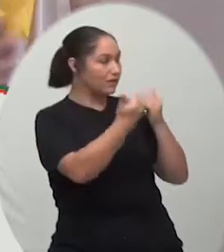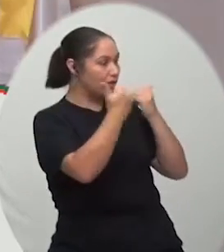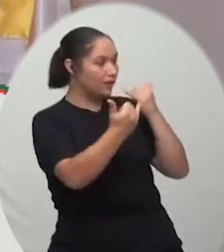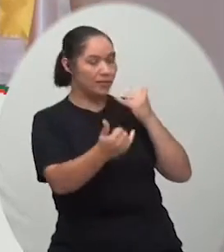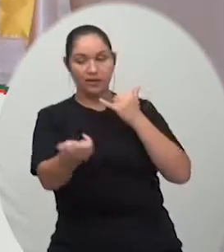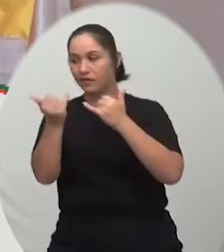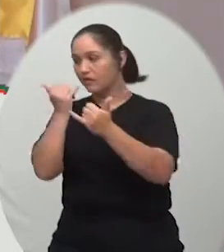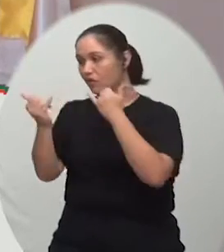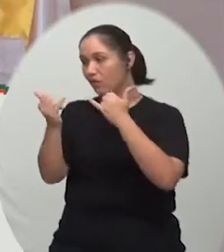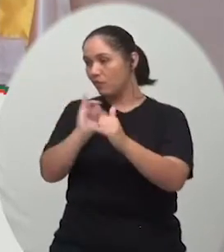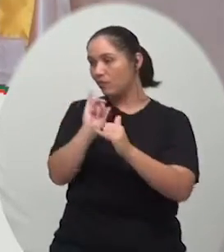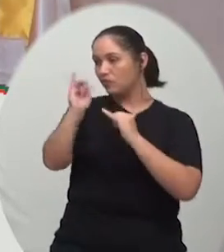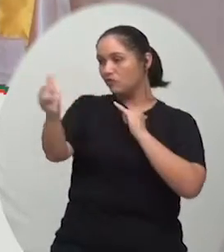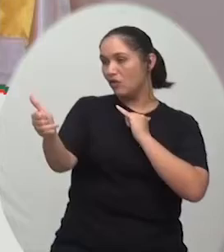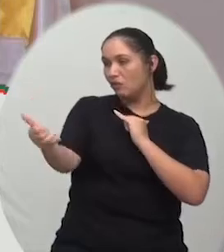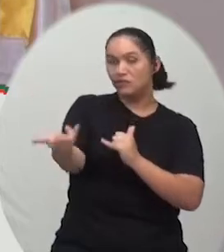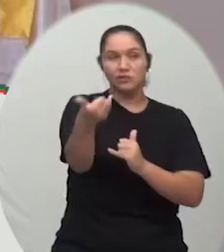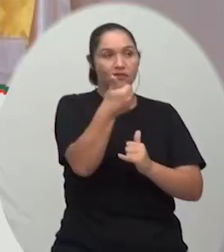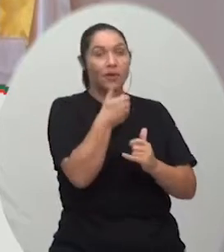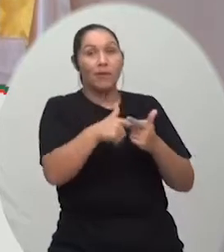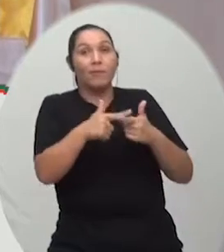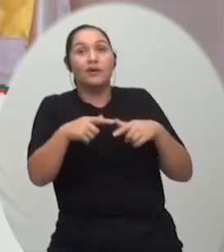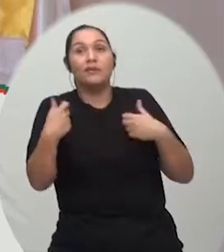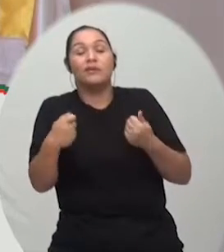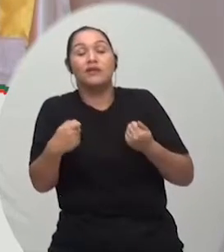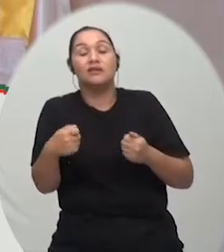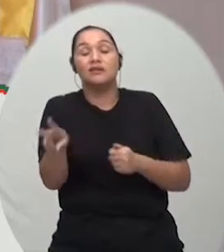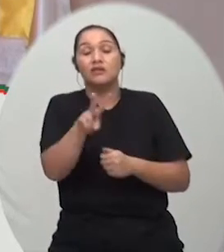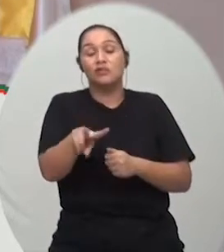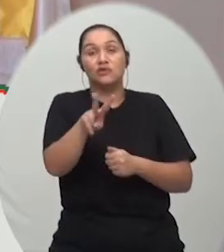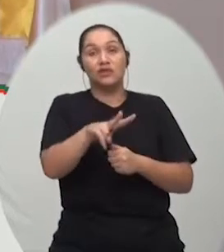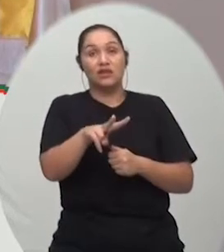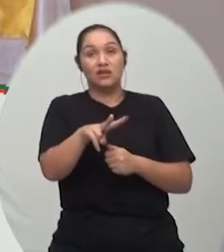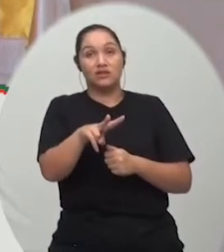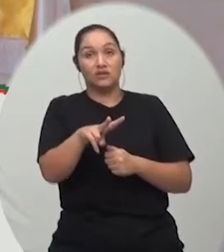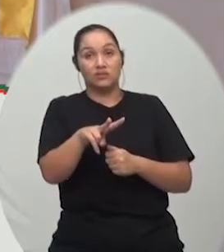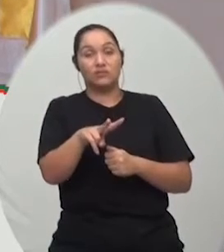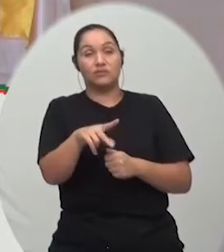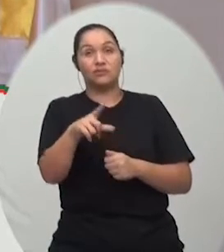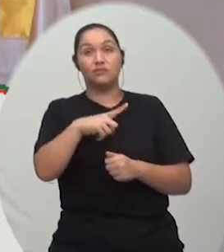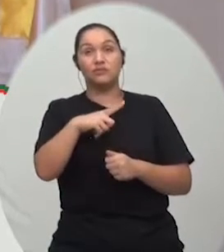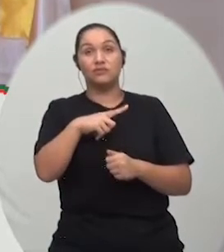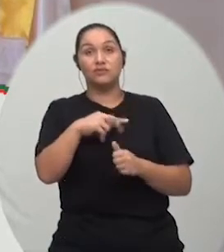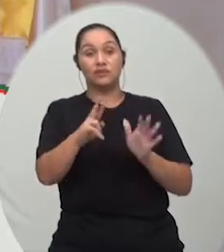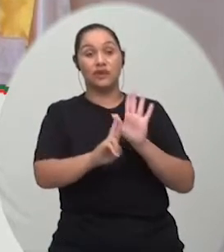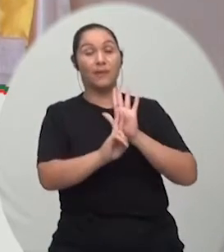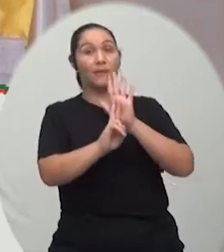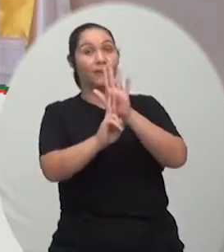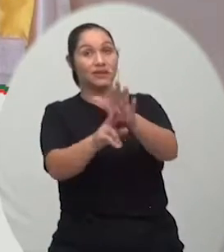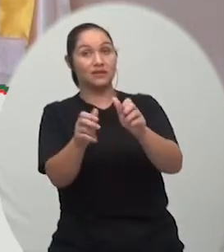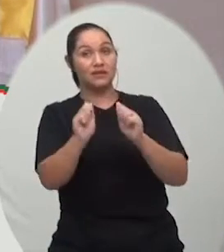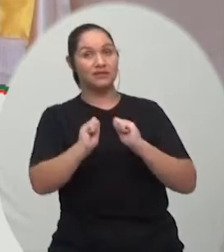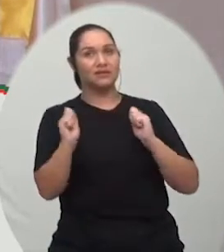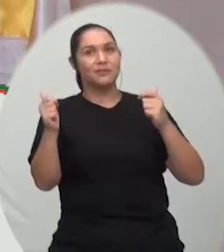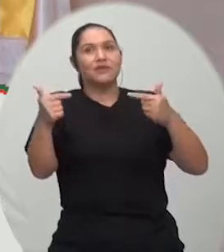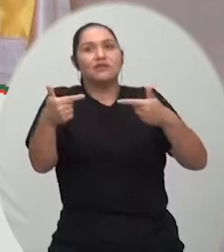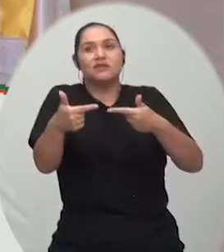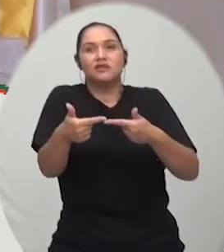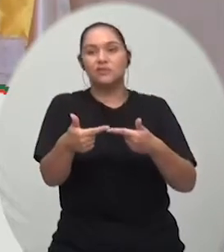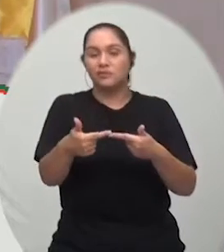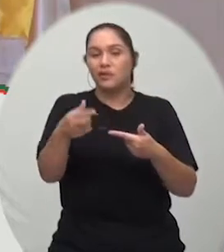vereadores, com representatividades na Assembleia, possamos estar acessando os deputados, e